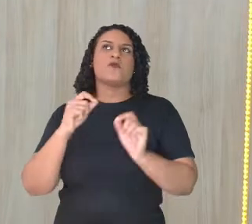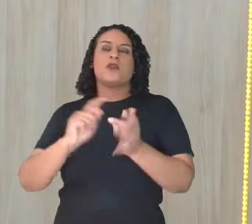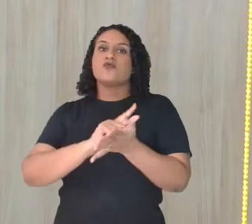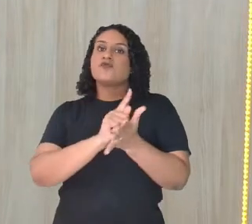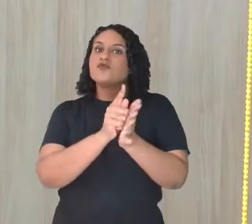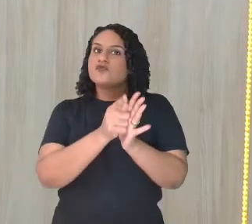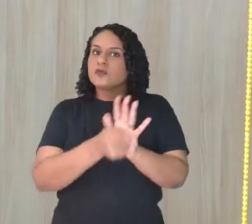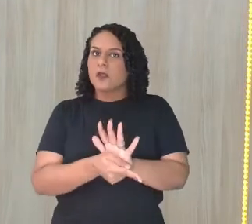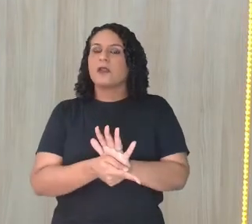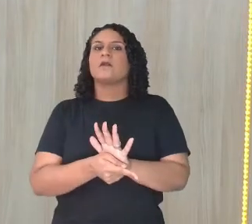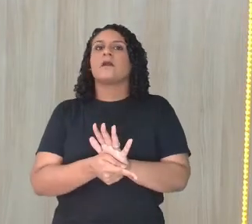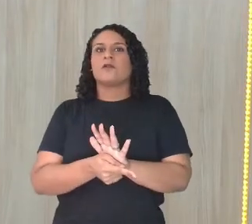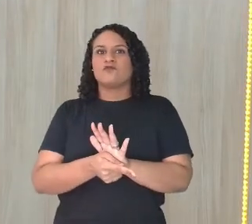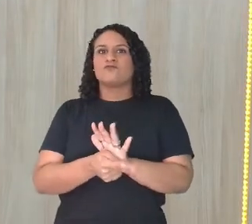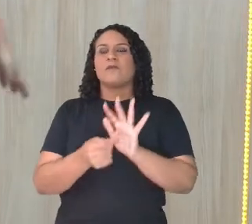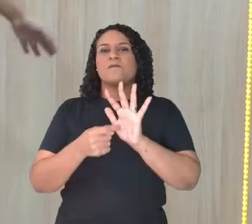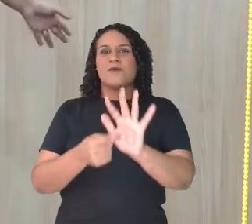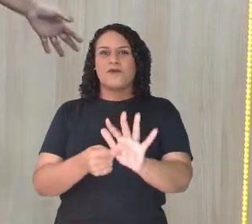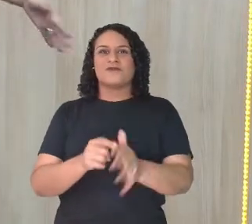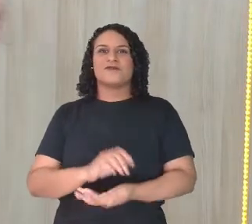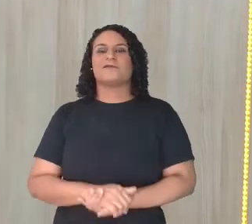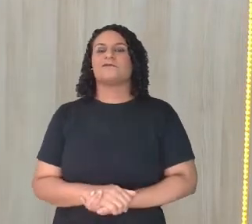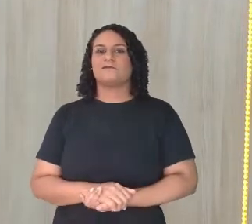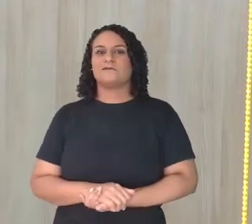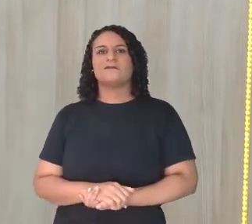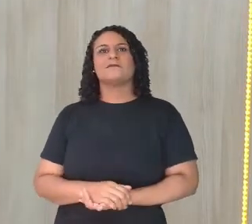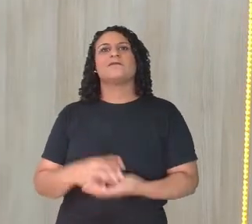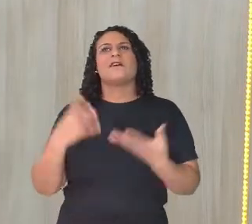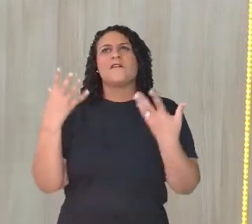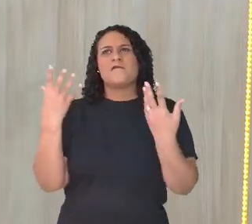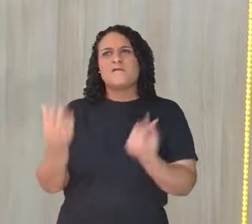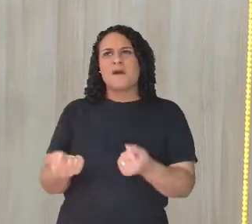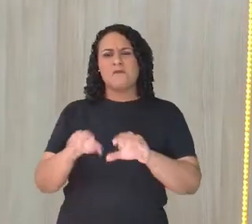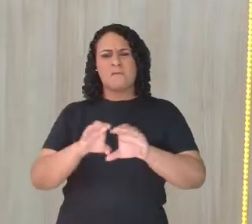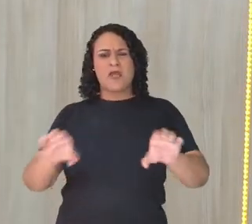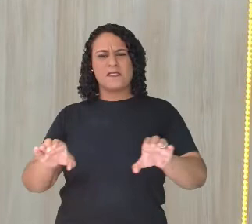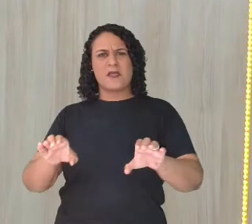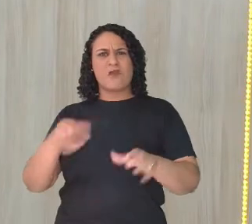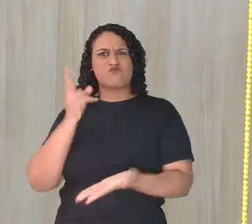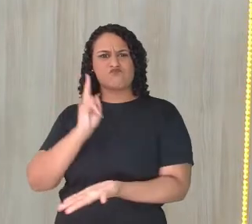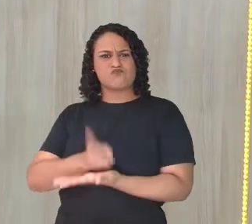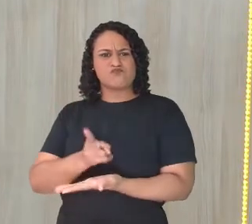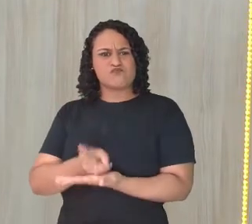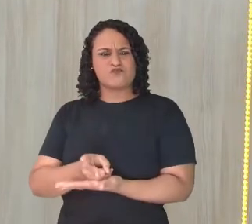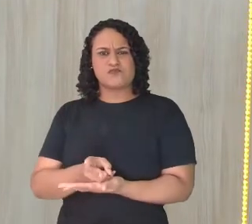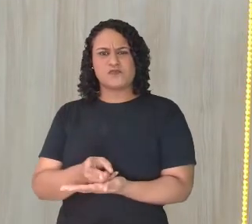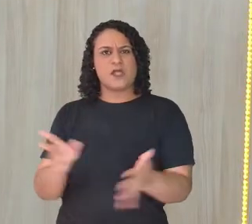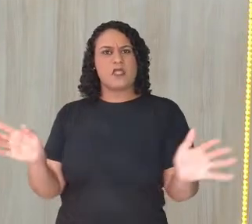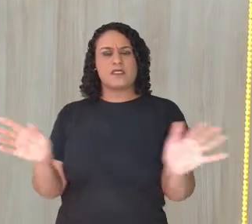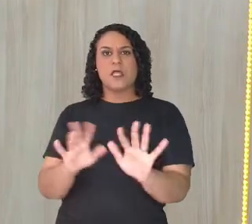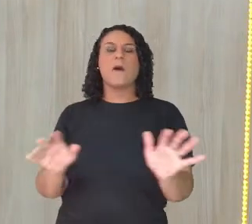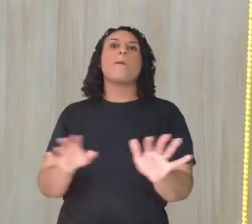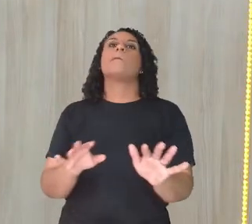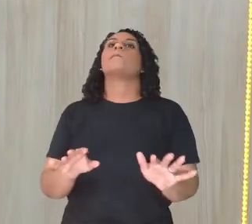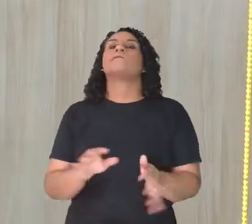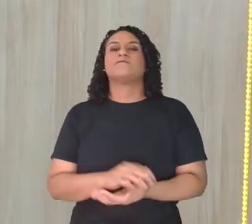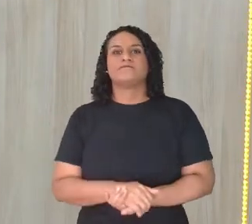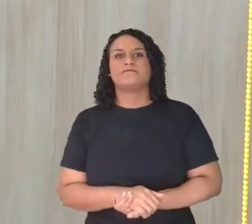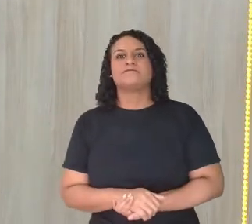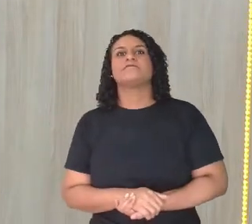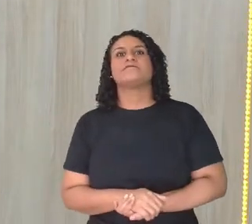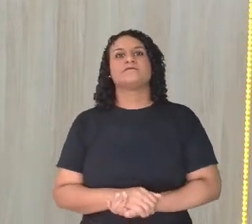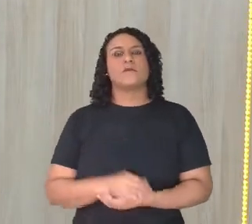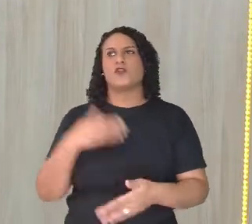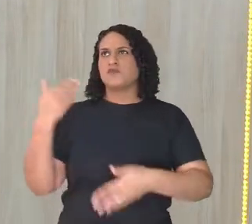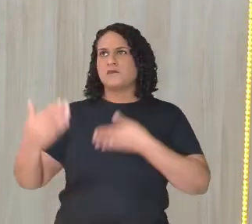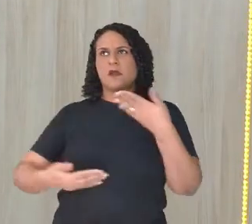gênero solicita, tá certo? Vamos sair, então, do senso comum. Não somos mais, né? Não seremos mais parte